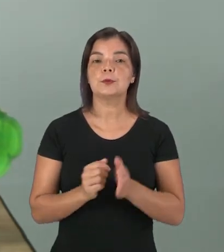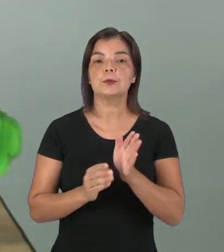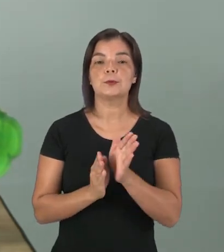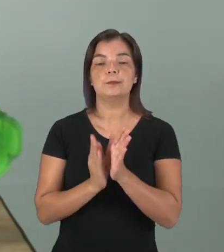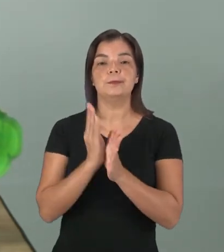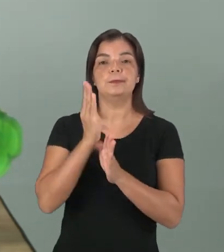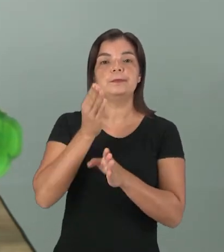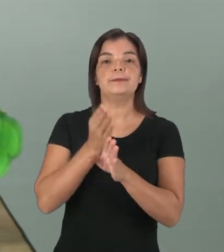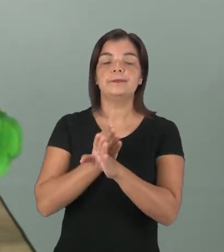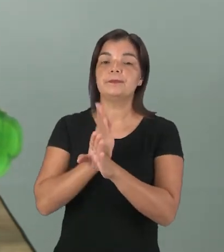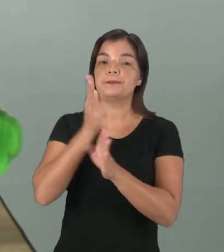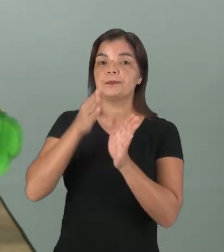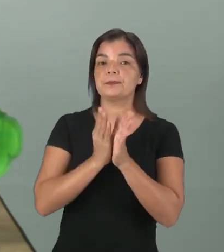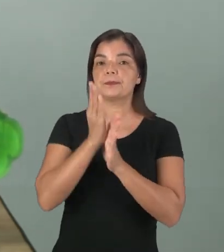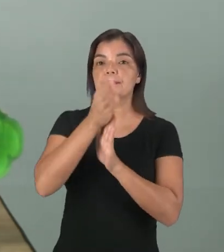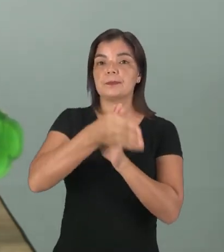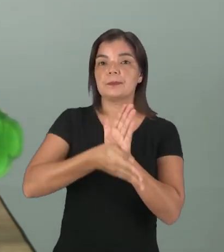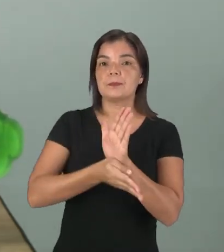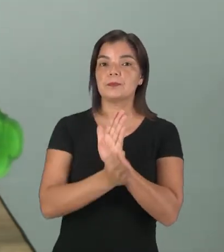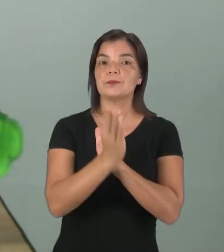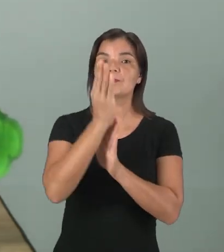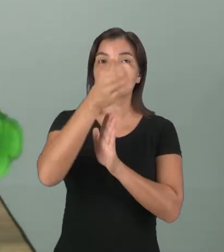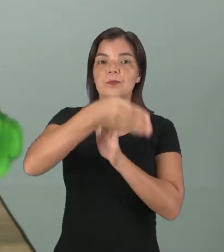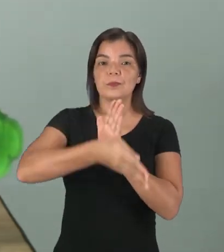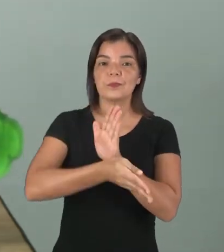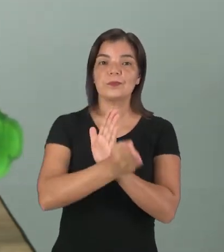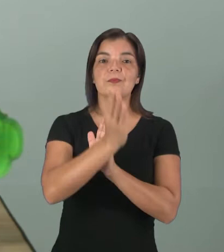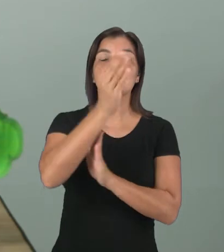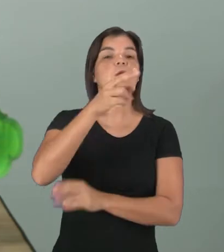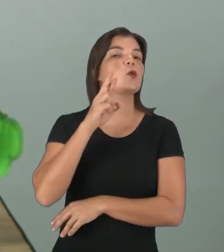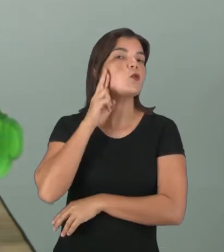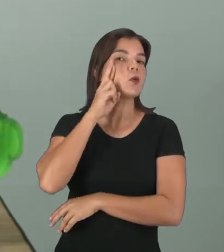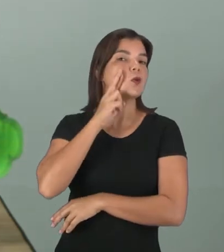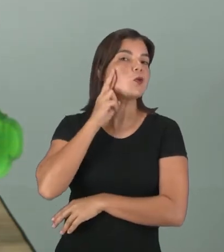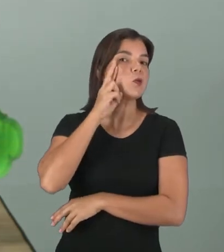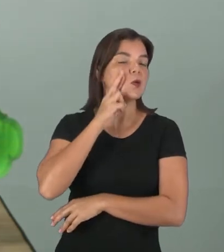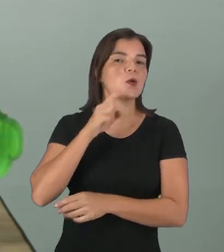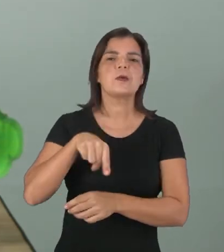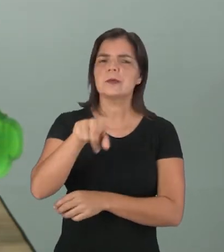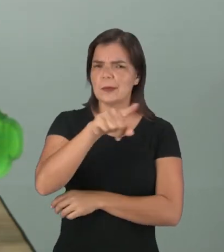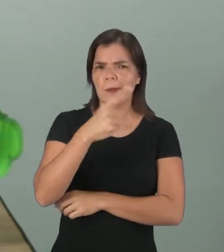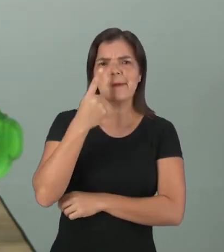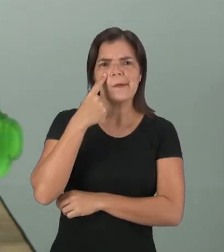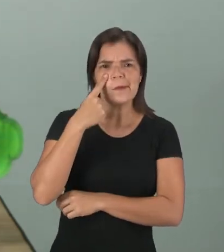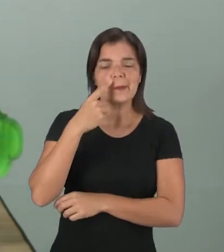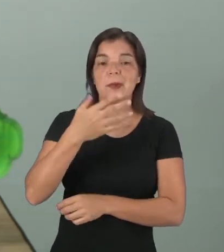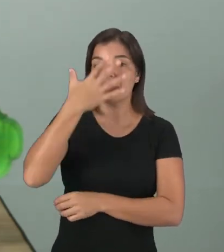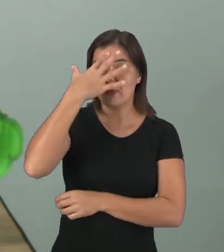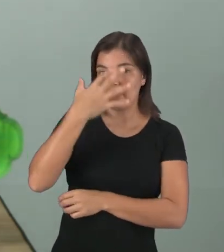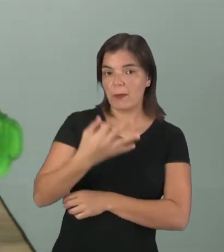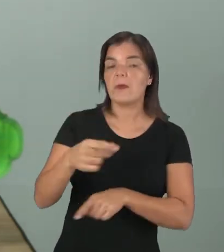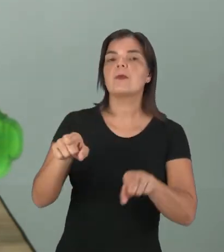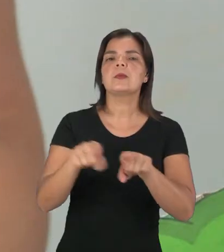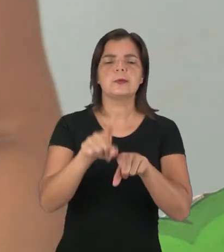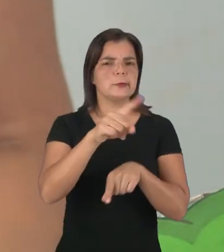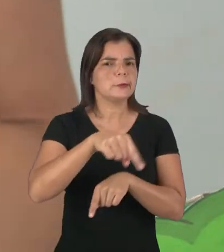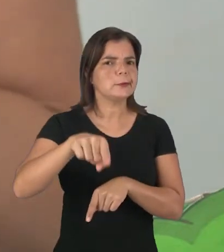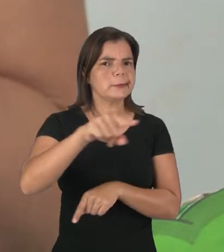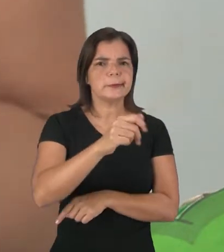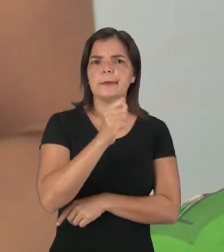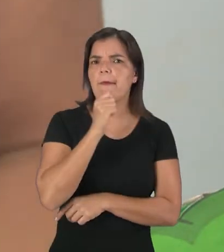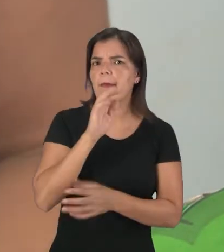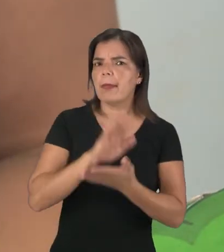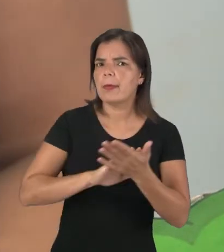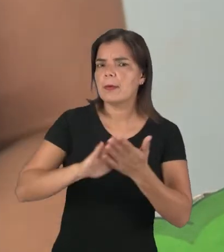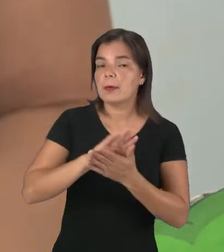cor-de-rosa. Isso mesmo, boto cor-de-rosa. Você já ouviu histórias sobre ele? Certamente, se você não